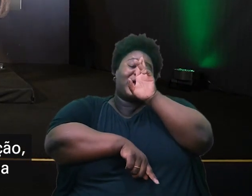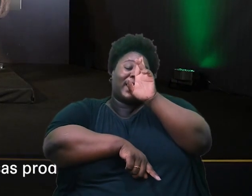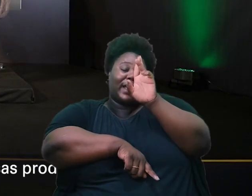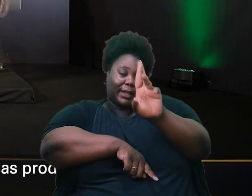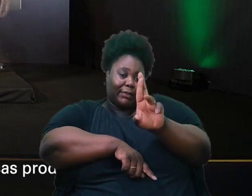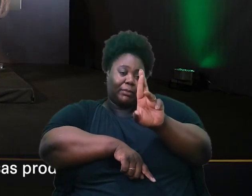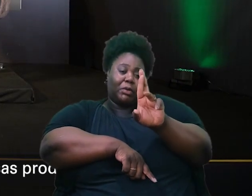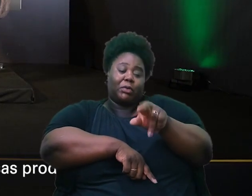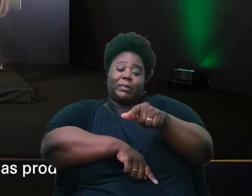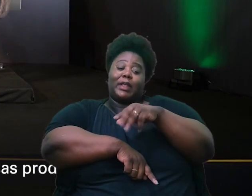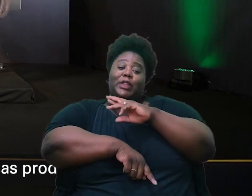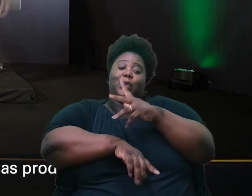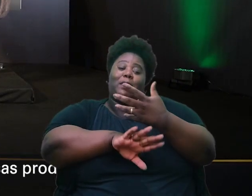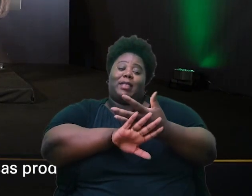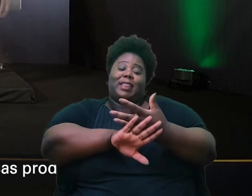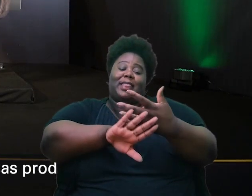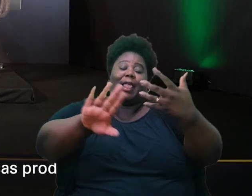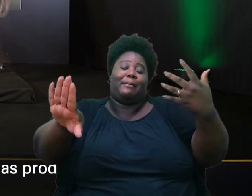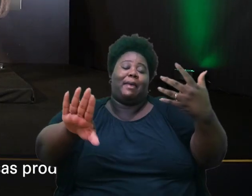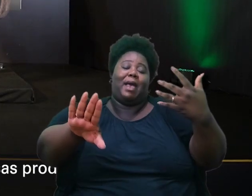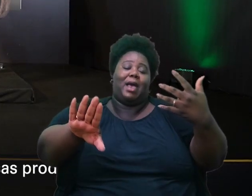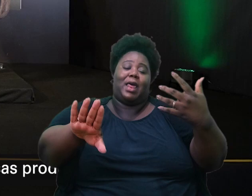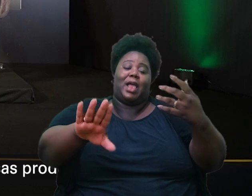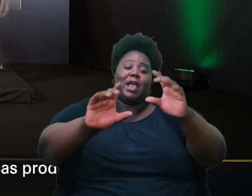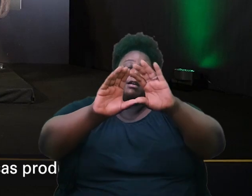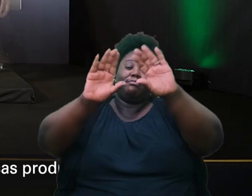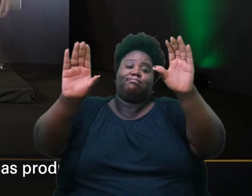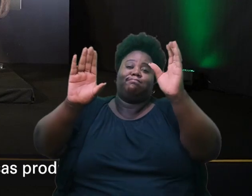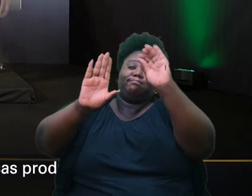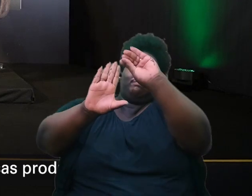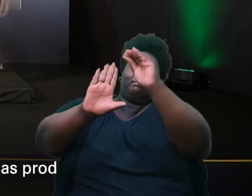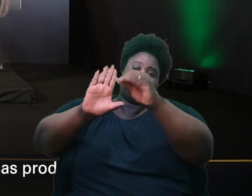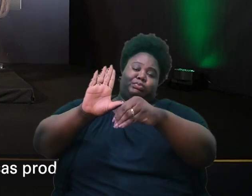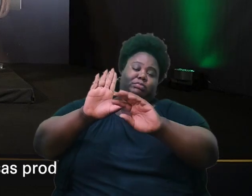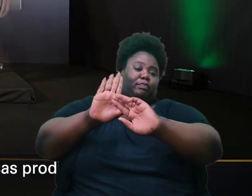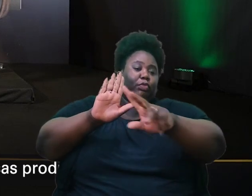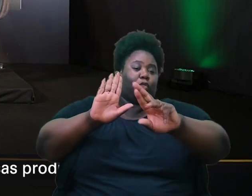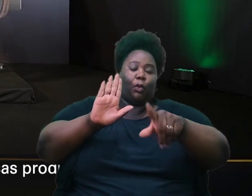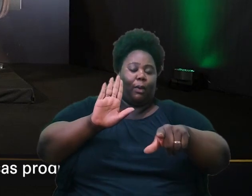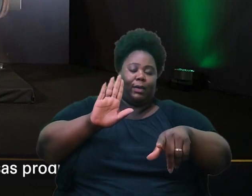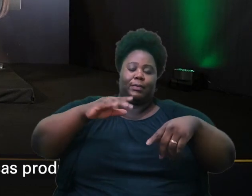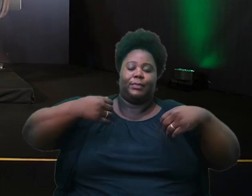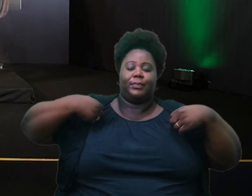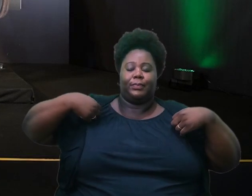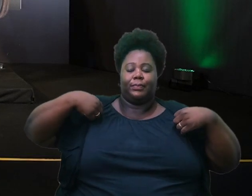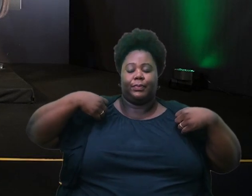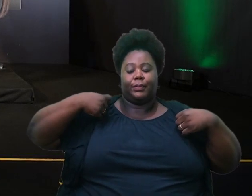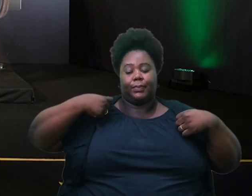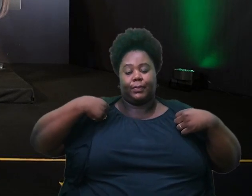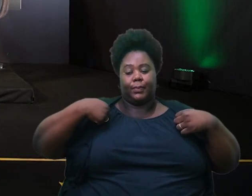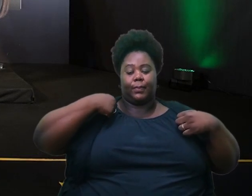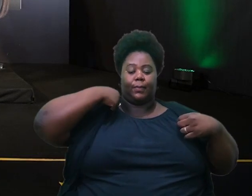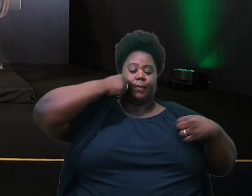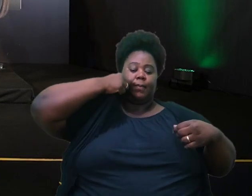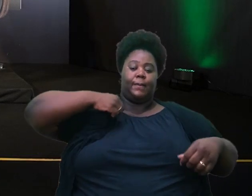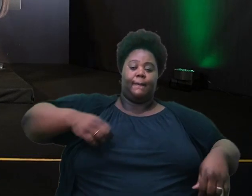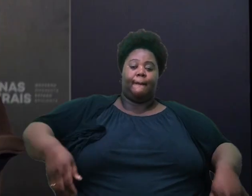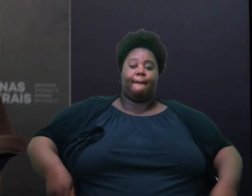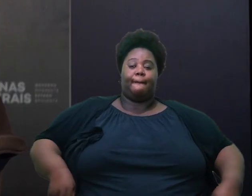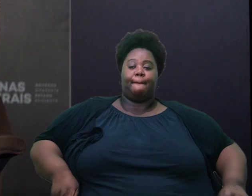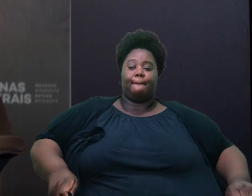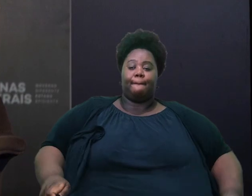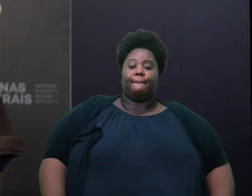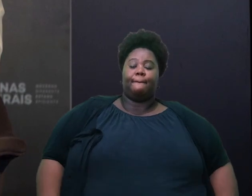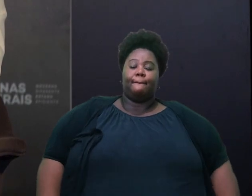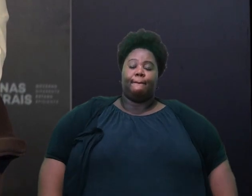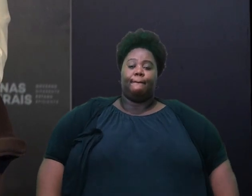para uma não divisão, né? Para uma não categorização dessas produções. No primeiro